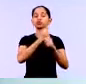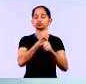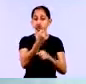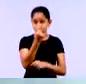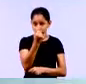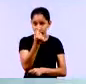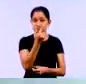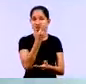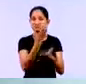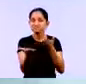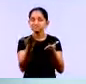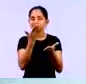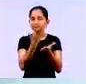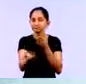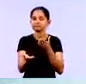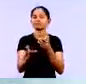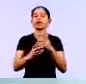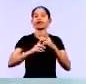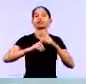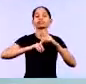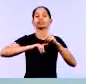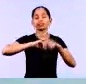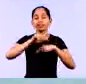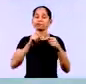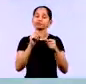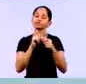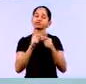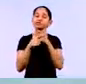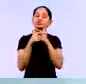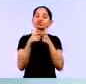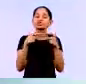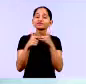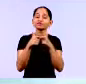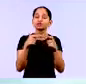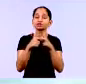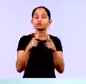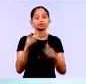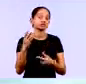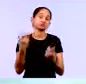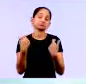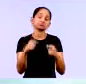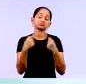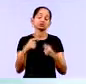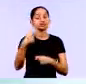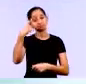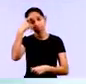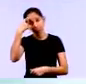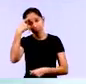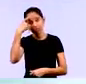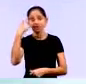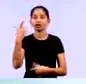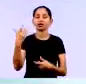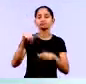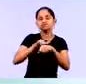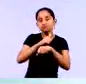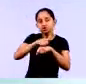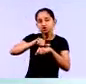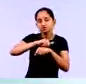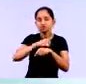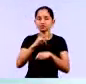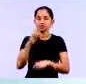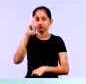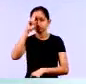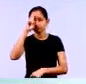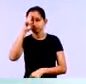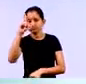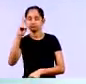que ratear esse custo aos produtos. Eu vou criar algum critério e isso vai ficar de acordo